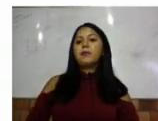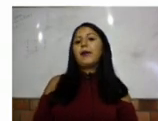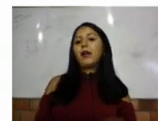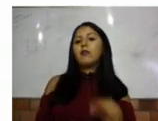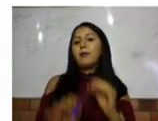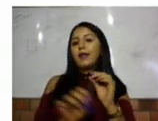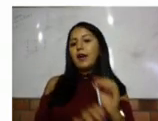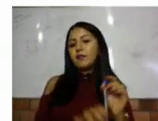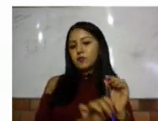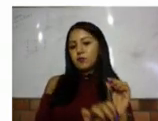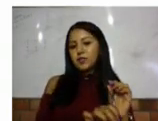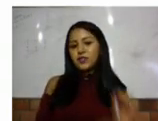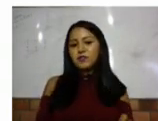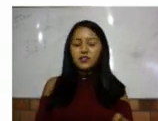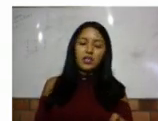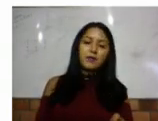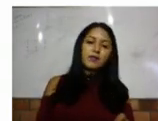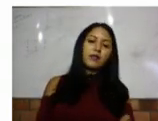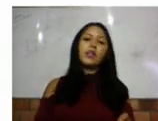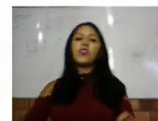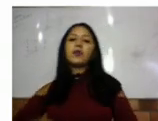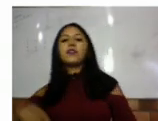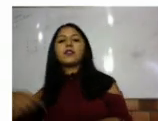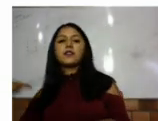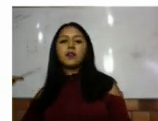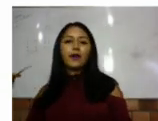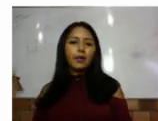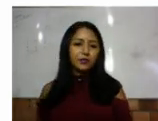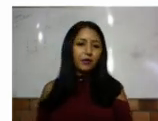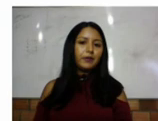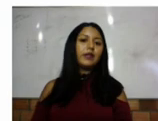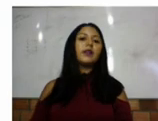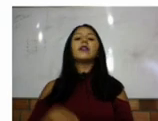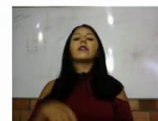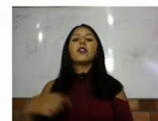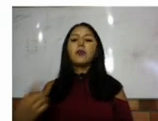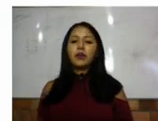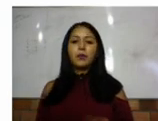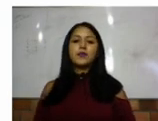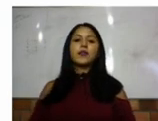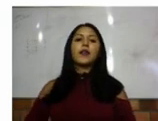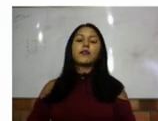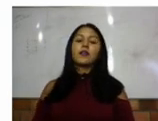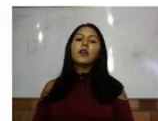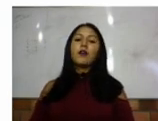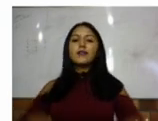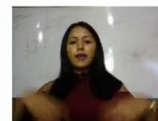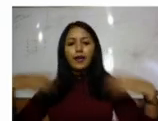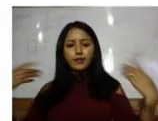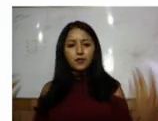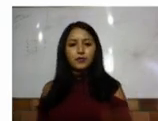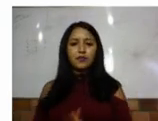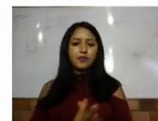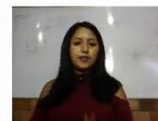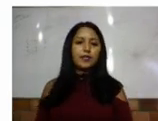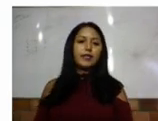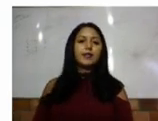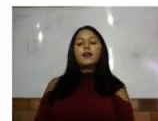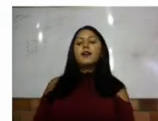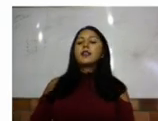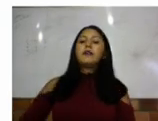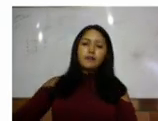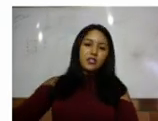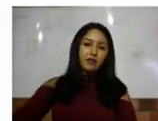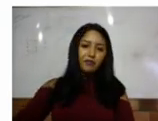eu pego uma palavra um substantivo que está no masculino como é que eu vou transformar ele com feminina como é que é o processo quais regras eu